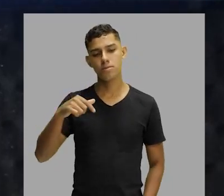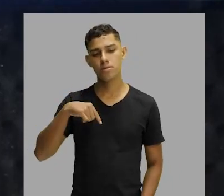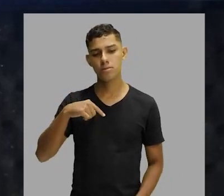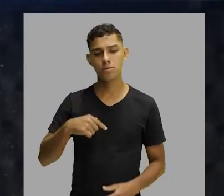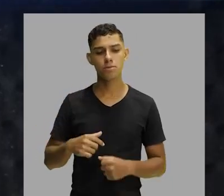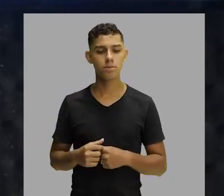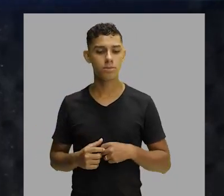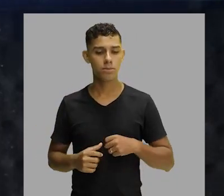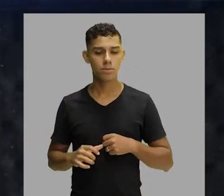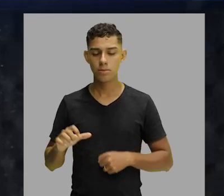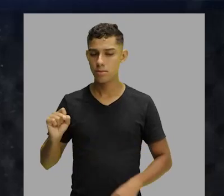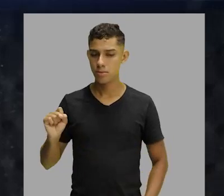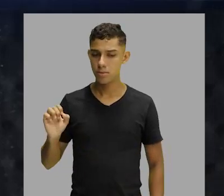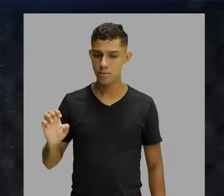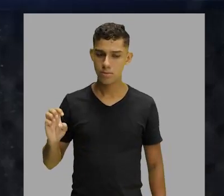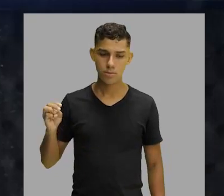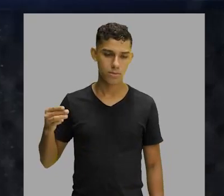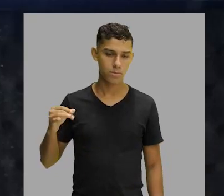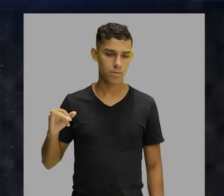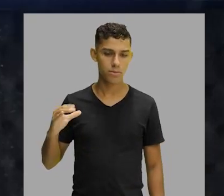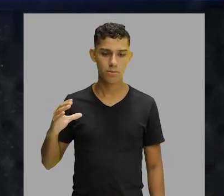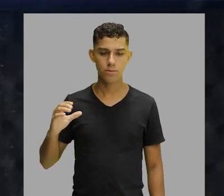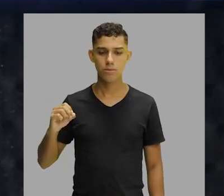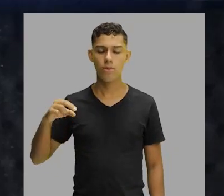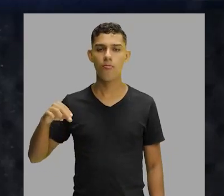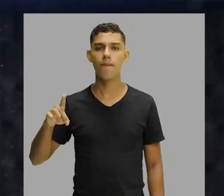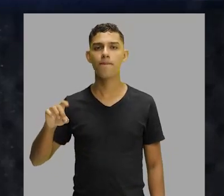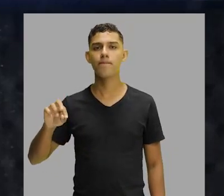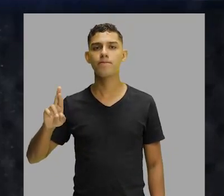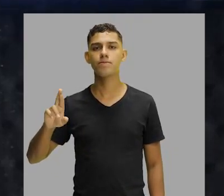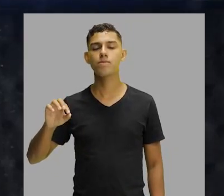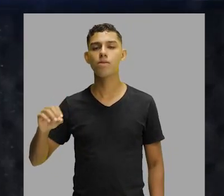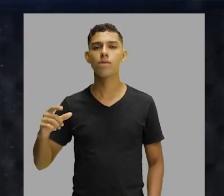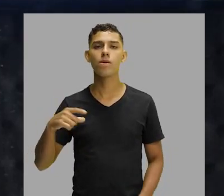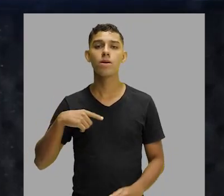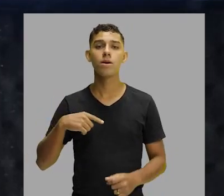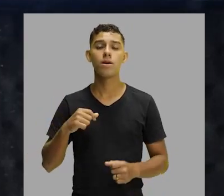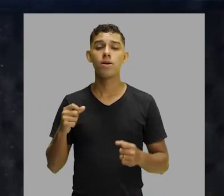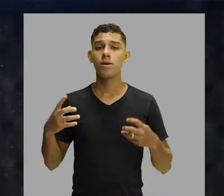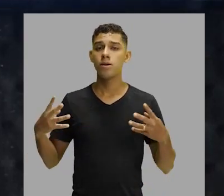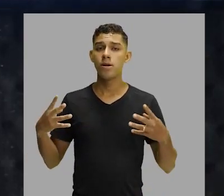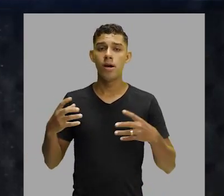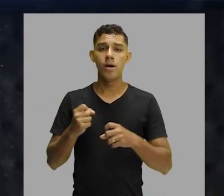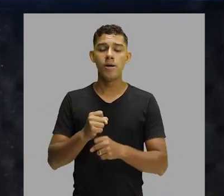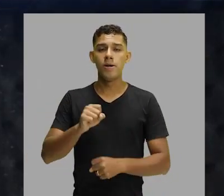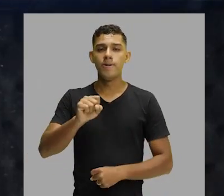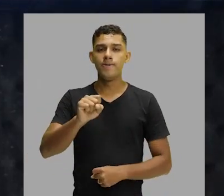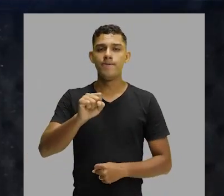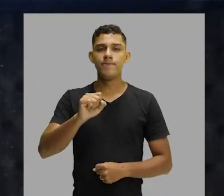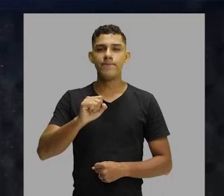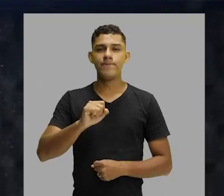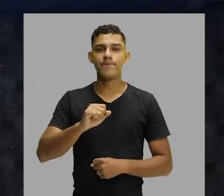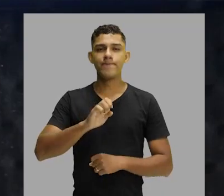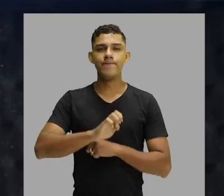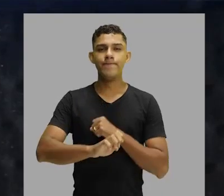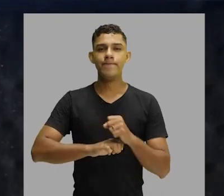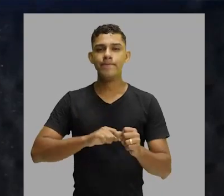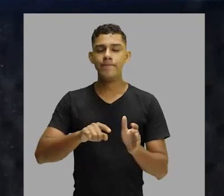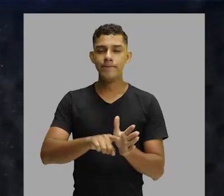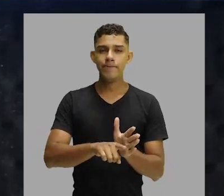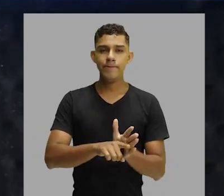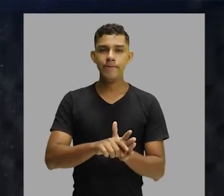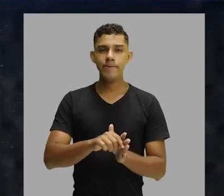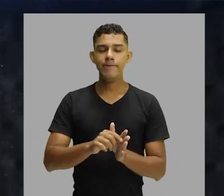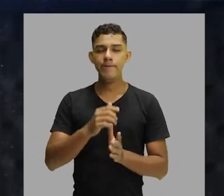semicondutor, né? O cristal do semicondutor ele já vai estar ali com os 8 elétrons na última camada, tá, ok? Então não